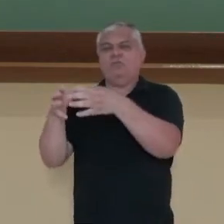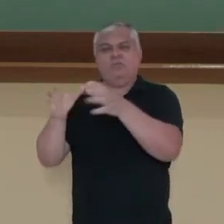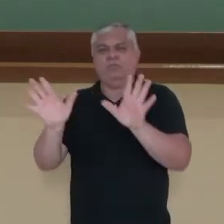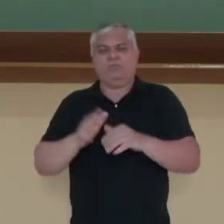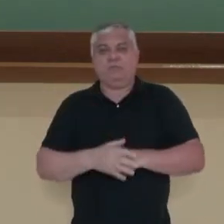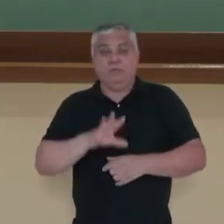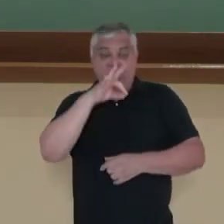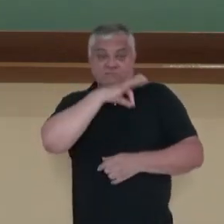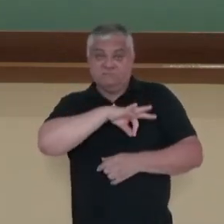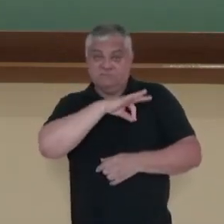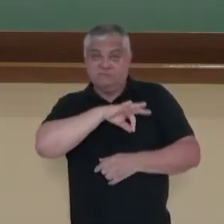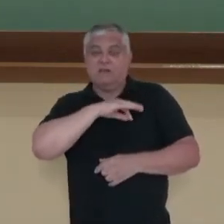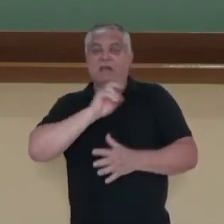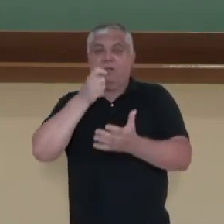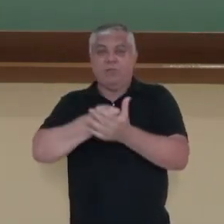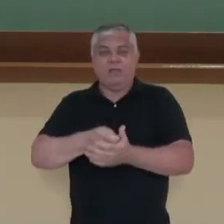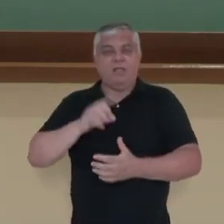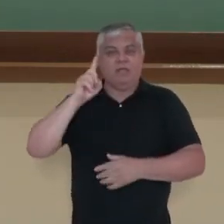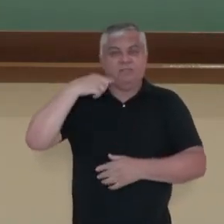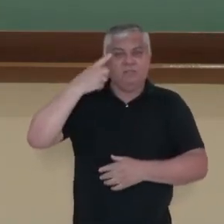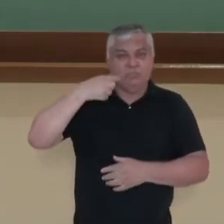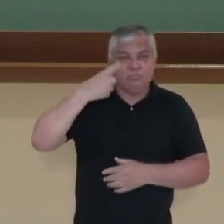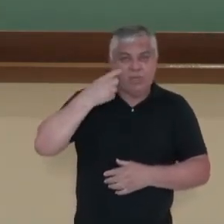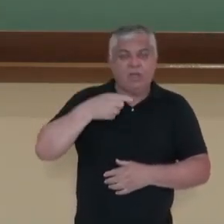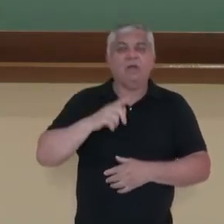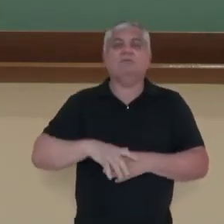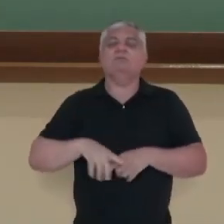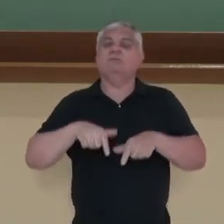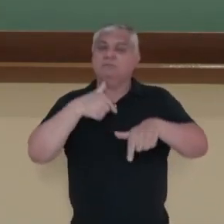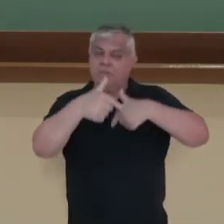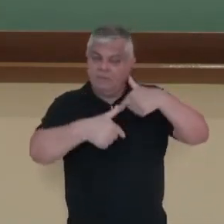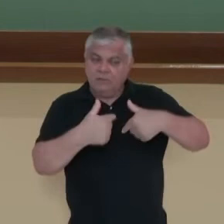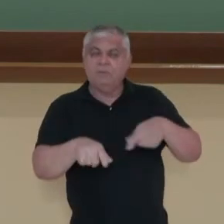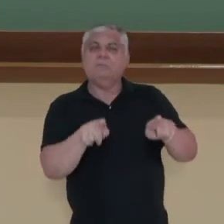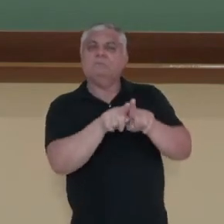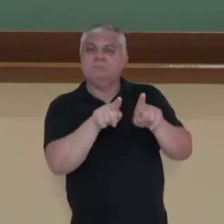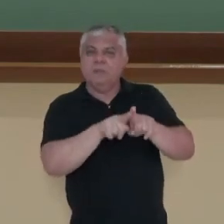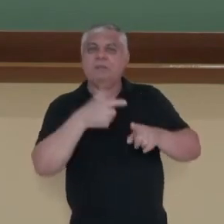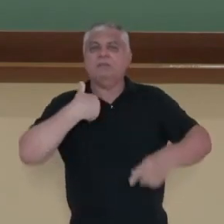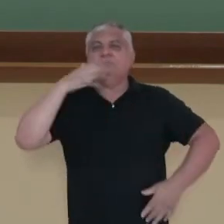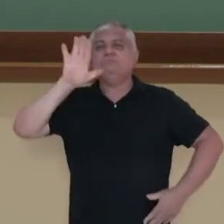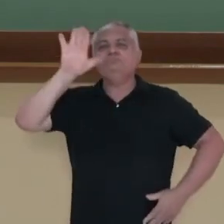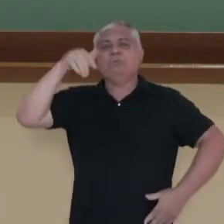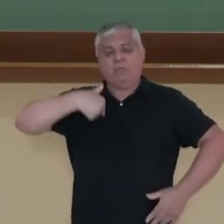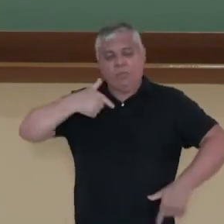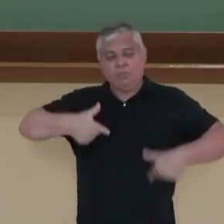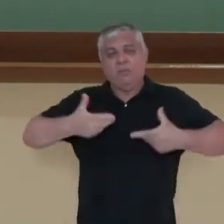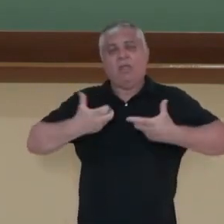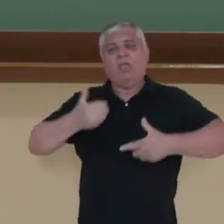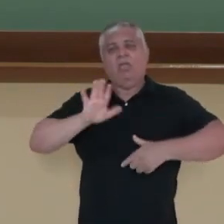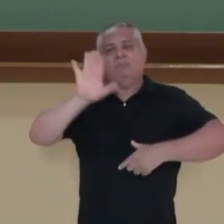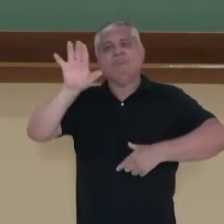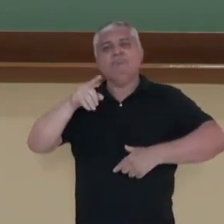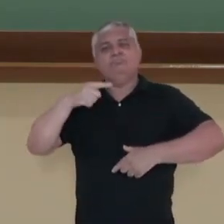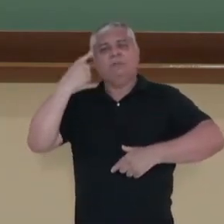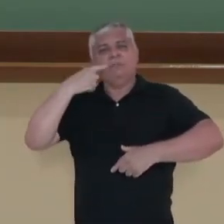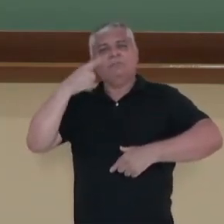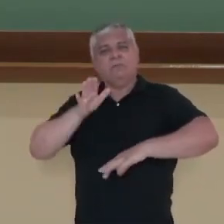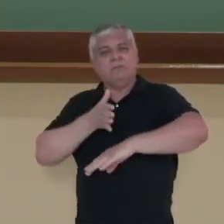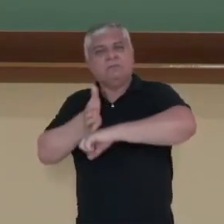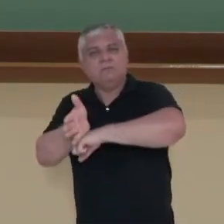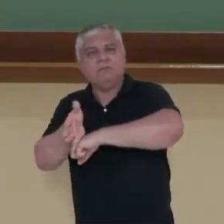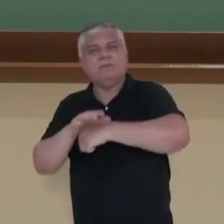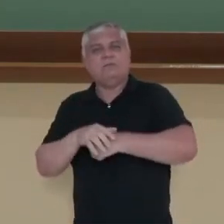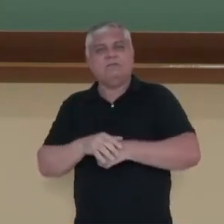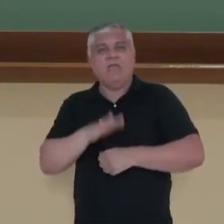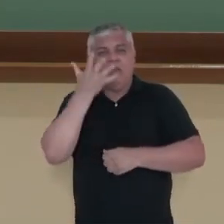de salários aos deputados para que os trabalhadores também pudessem se candidatar. Nós vamos ter aí a proibição do trabalho infantil